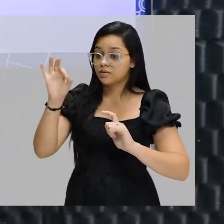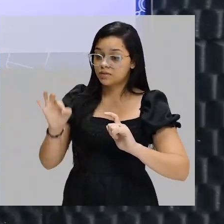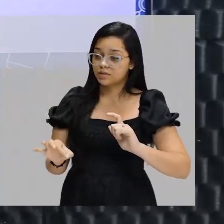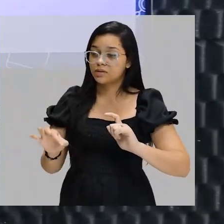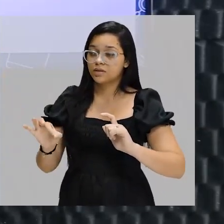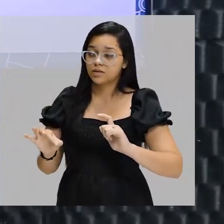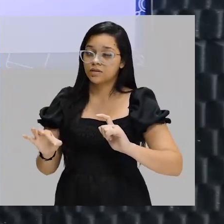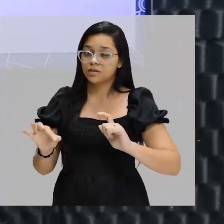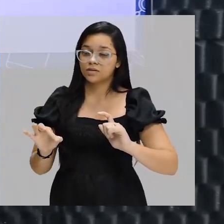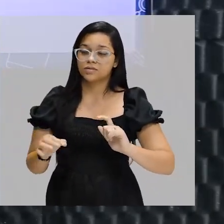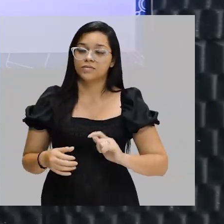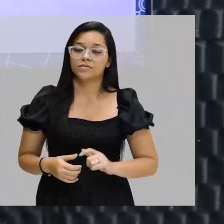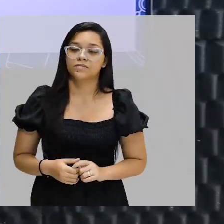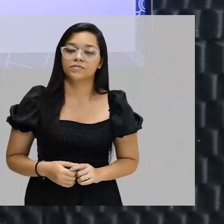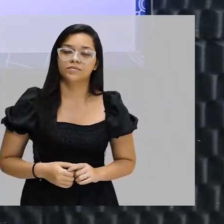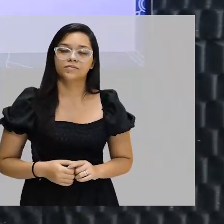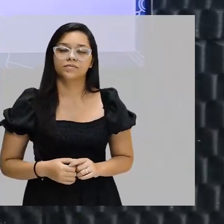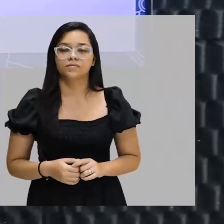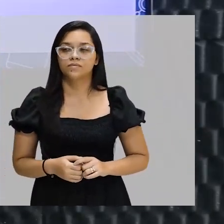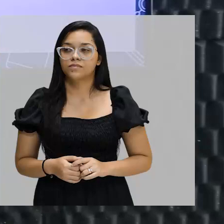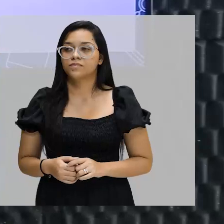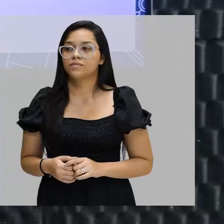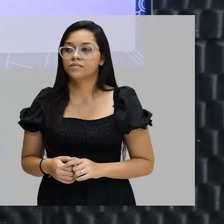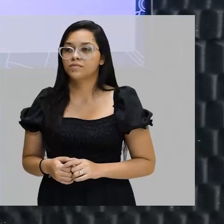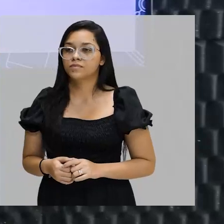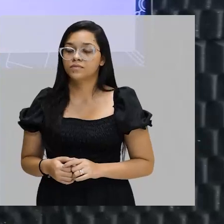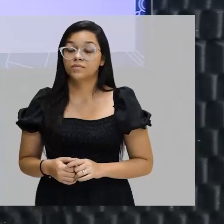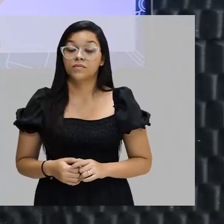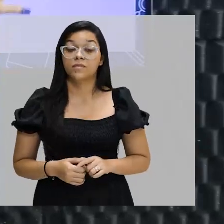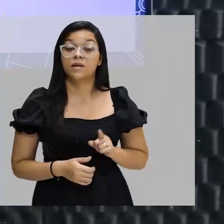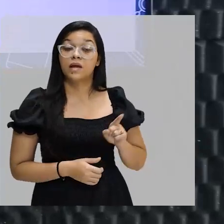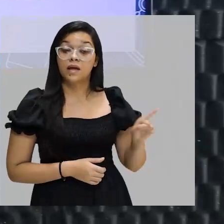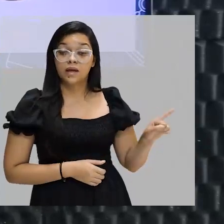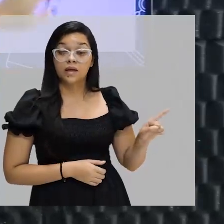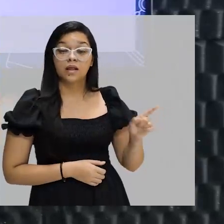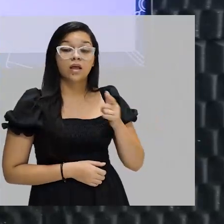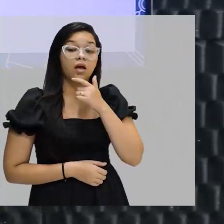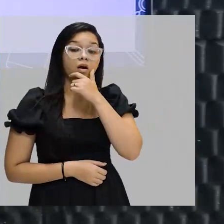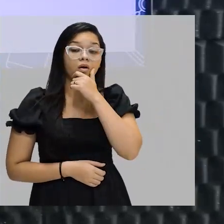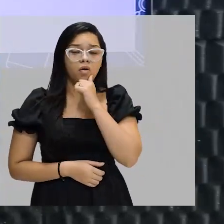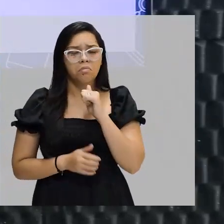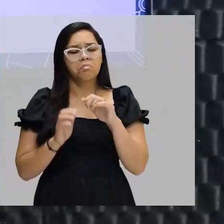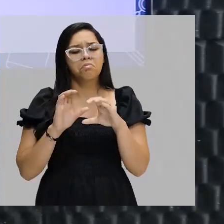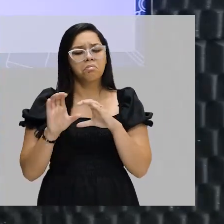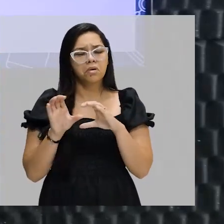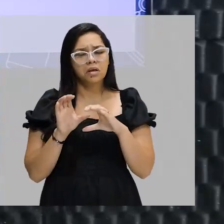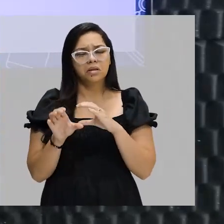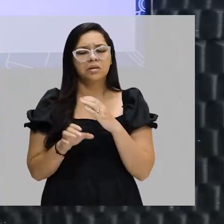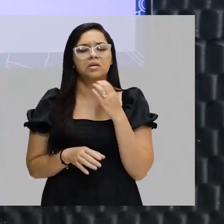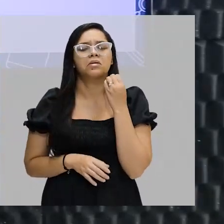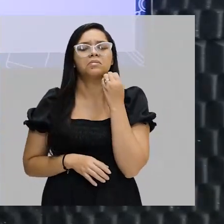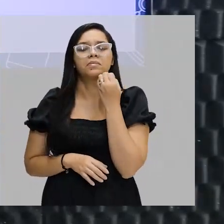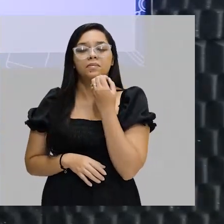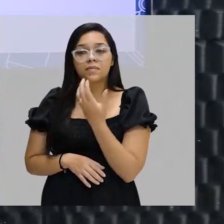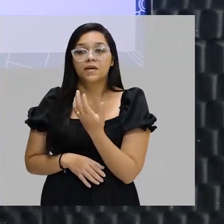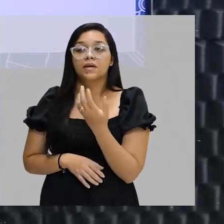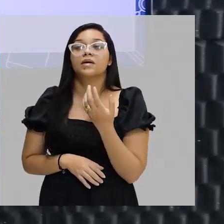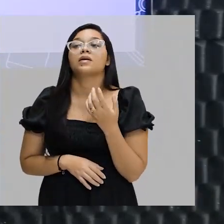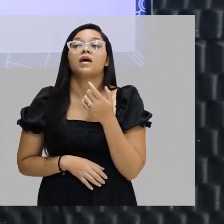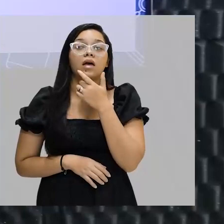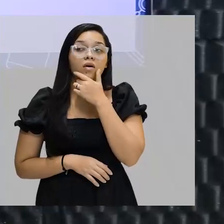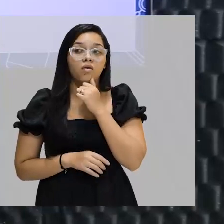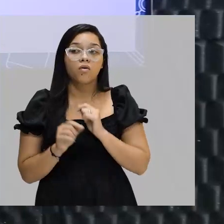para relacionar as duas partes da oração. Ele é o homem, canta muito bem. Ou seja, ele